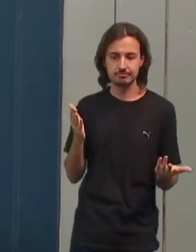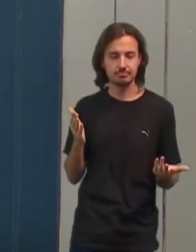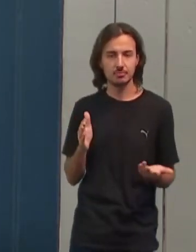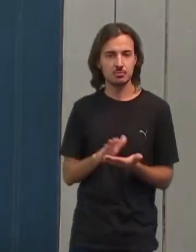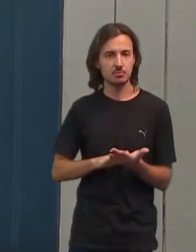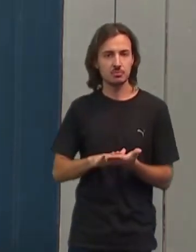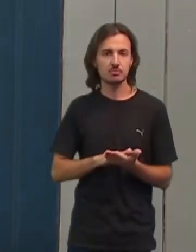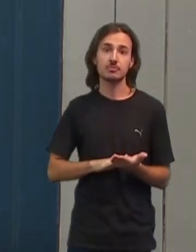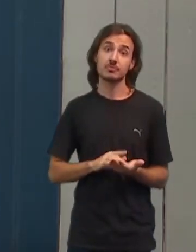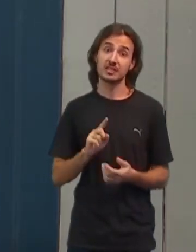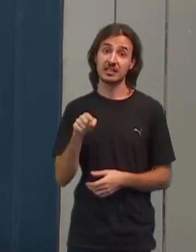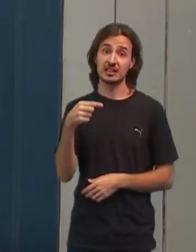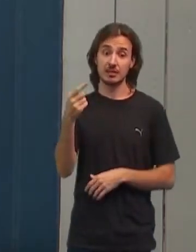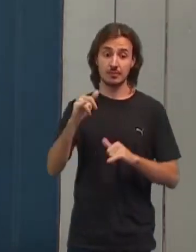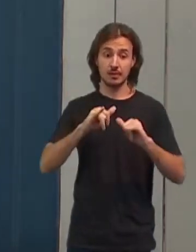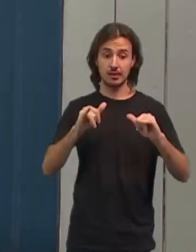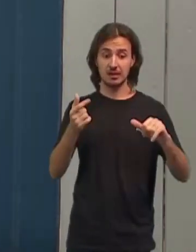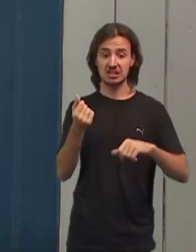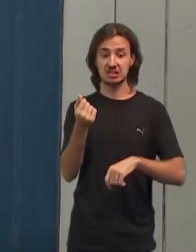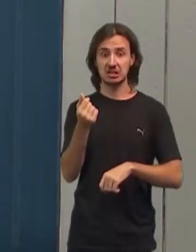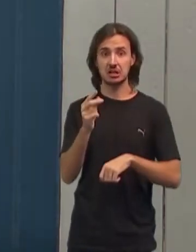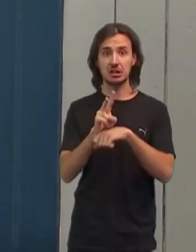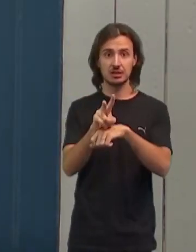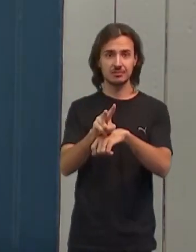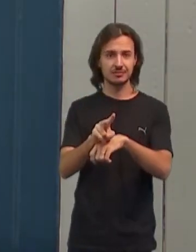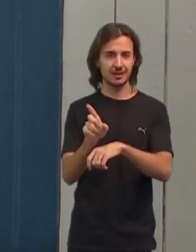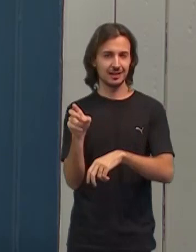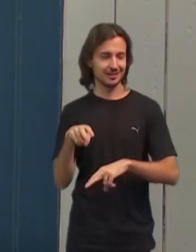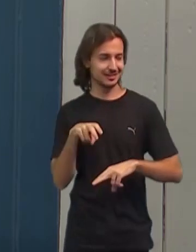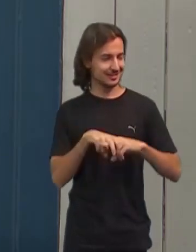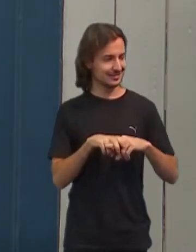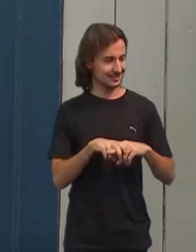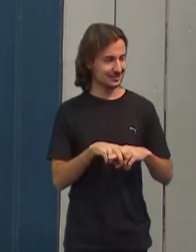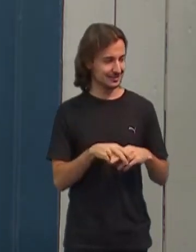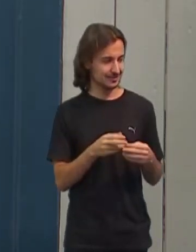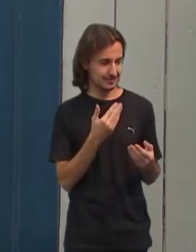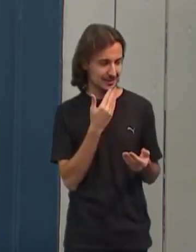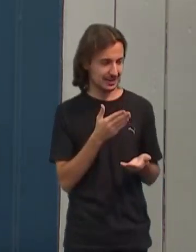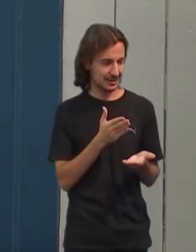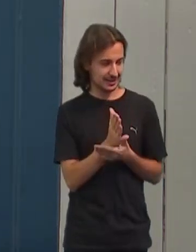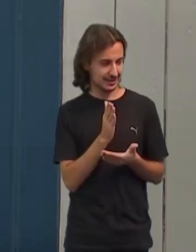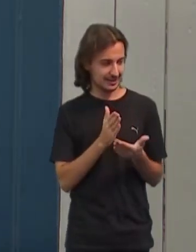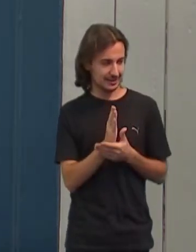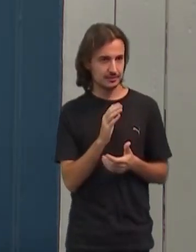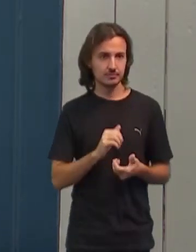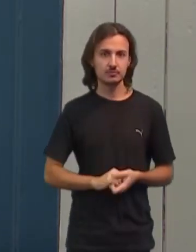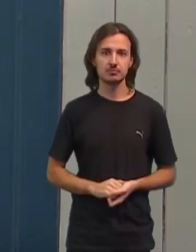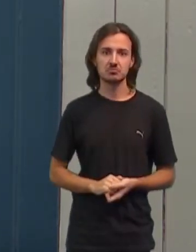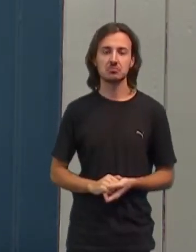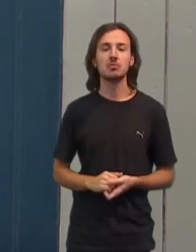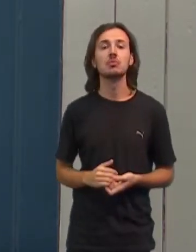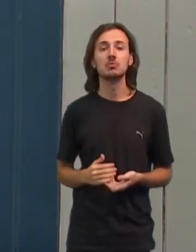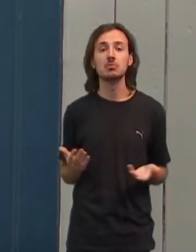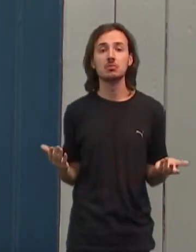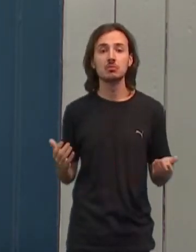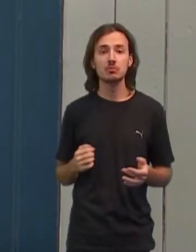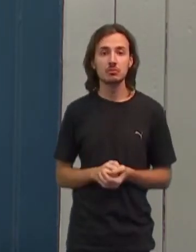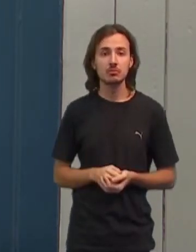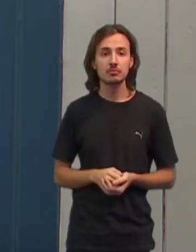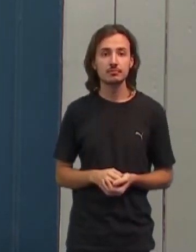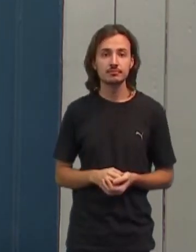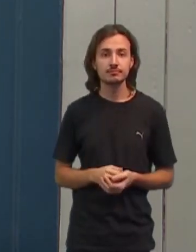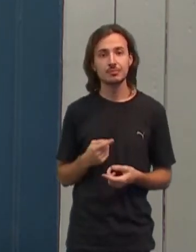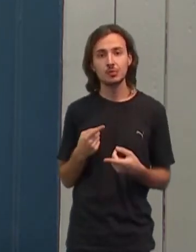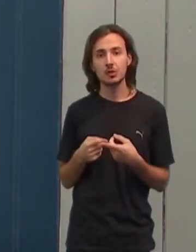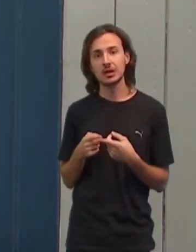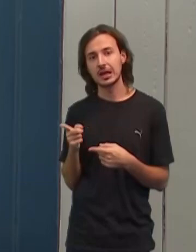aí. Será que ela vai sentar ali para a gente aprovar? Ou ela vai deixar somente o vereador ali de governo trabalhar? Porque